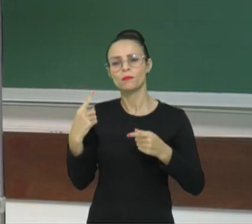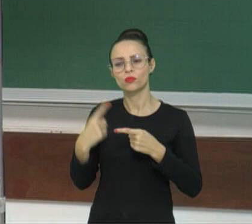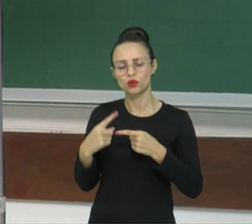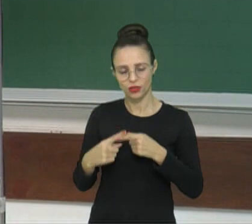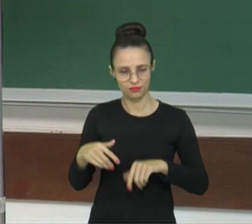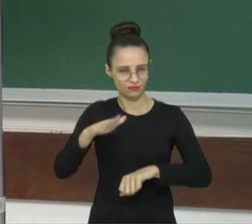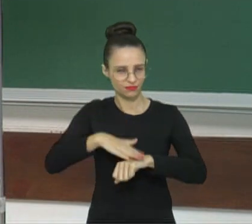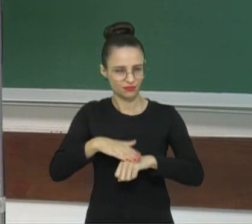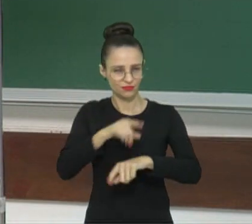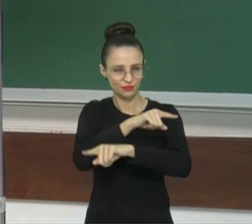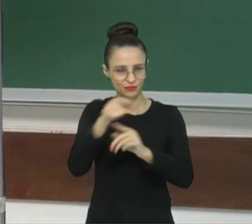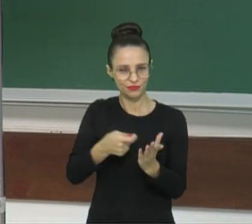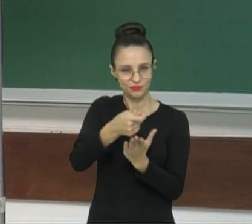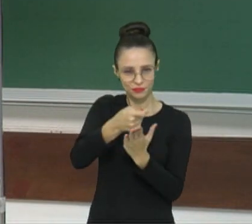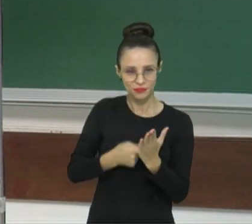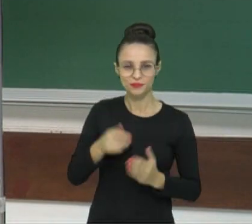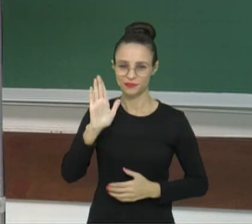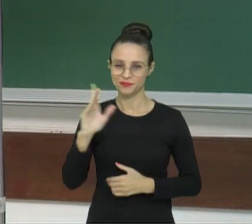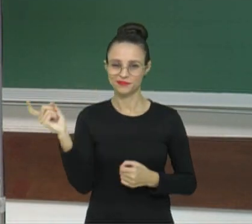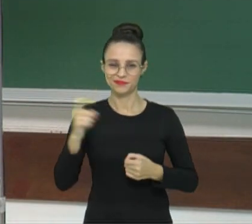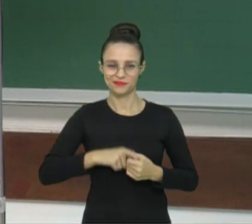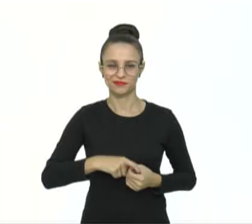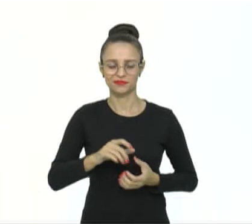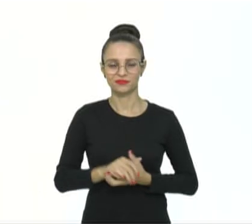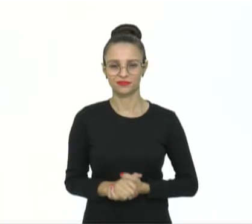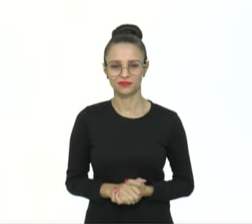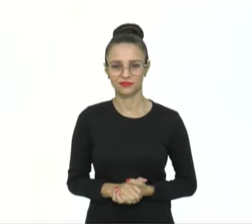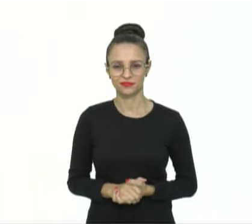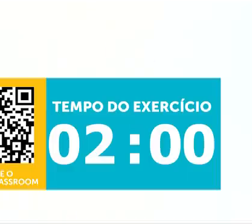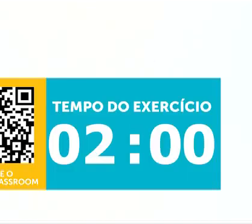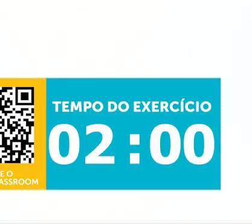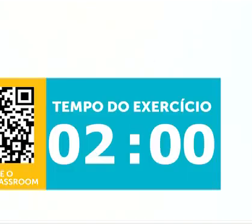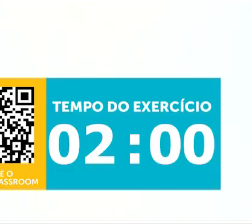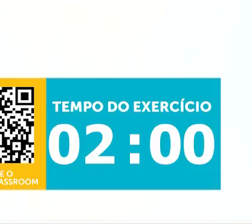Vou dar um tempo para você escrever aí no seu caderno e eu já volto.